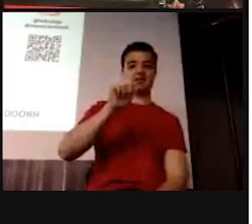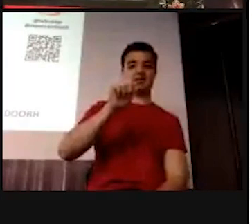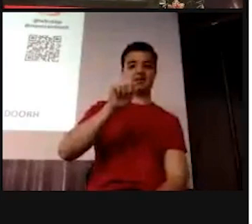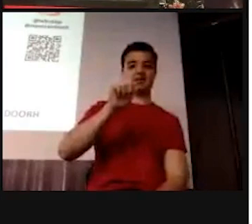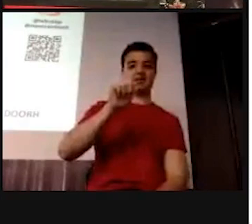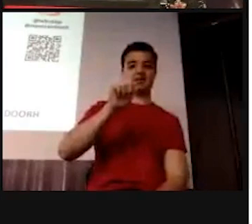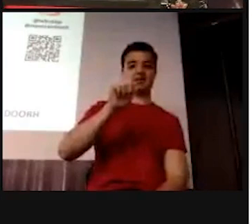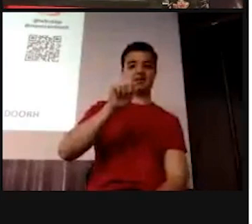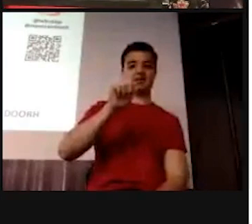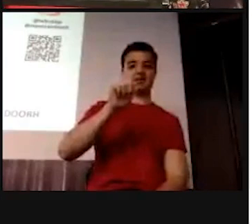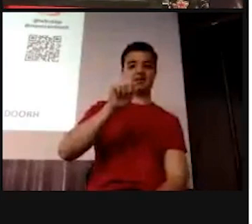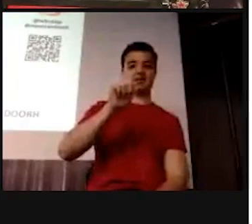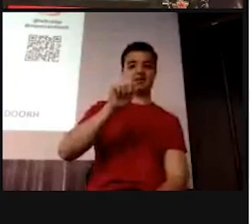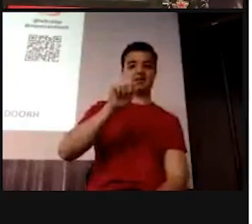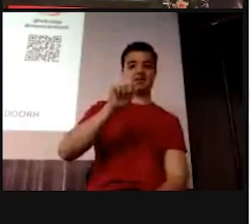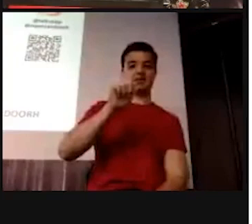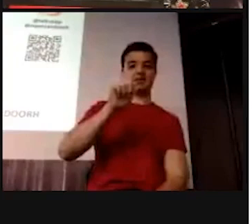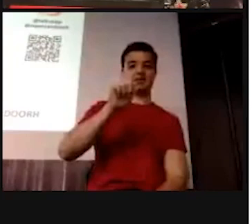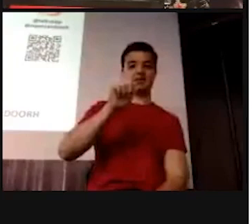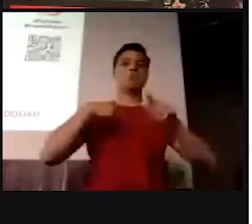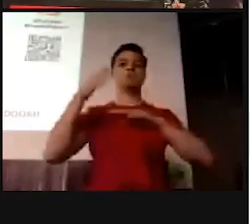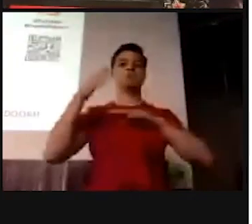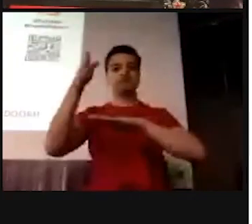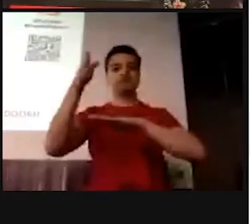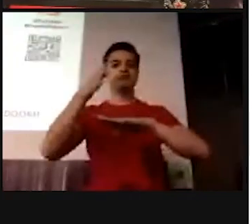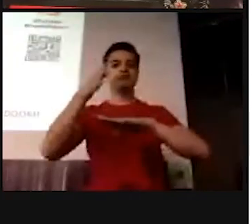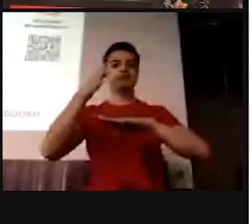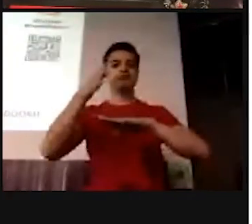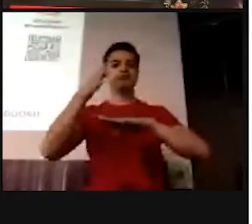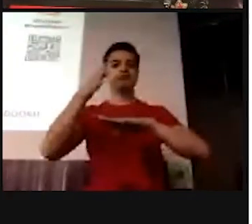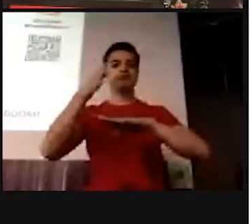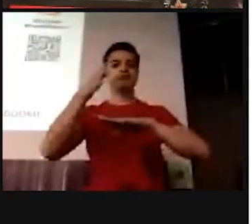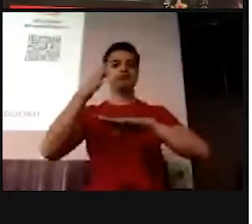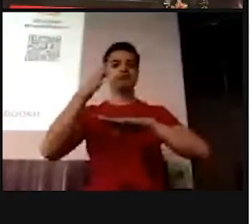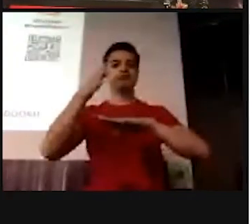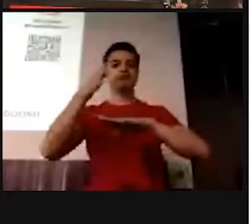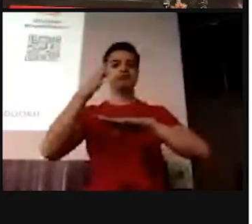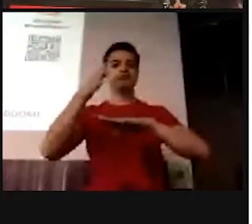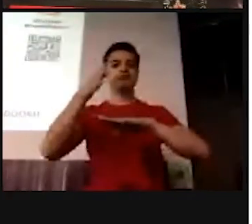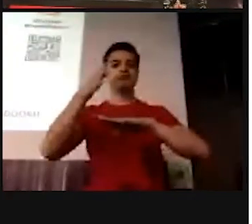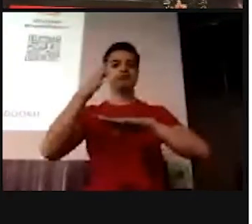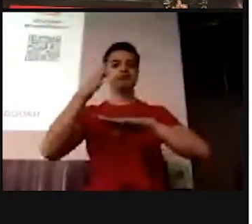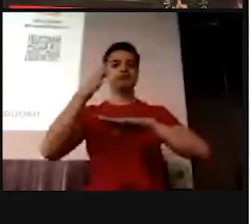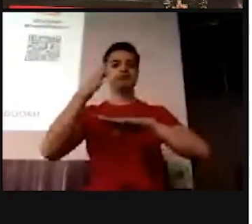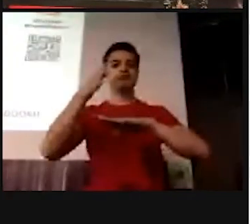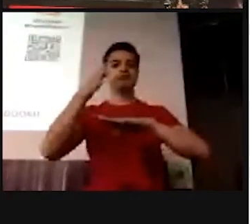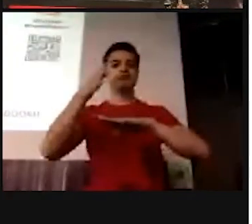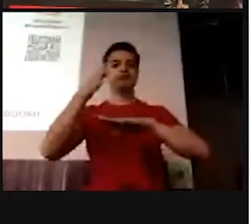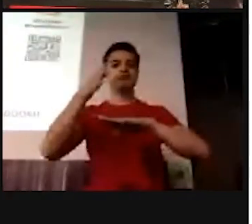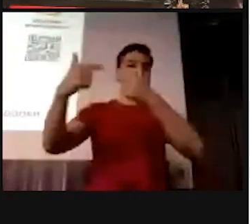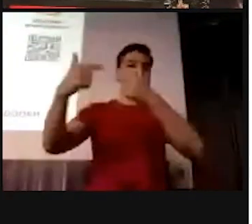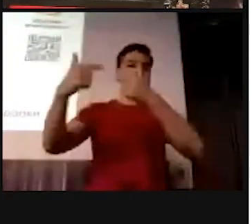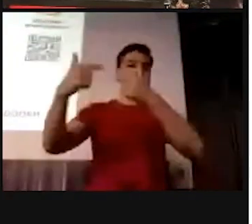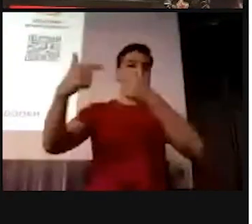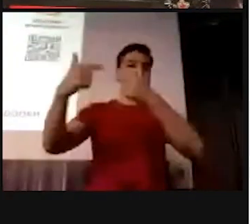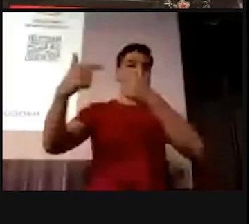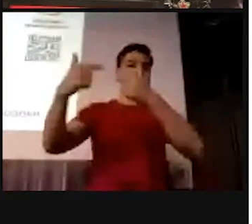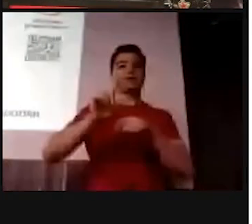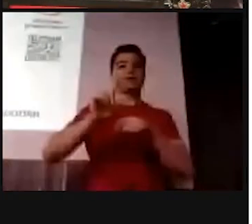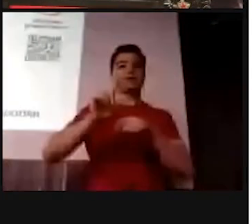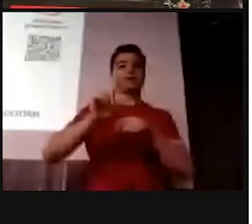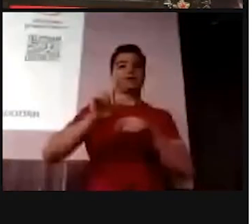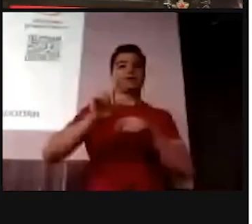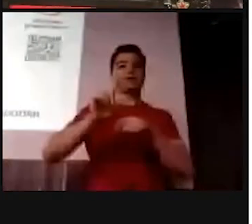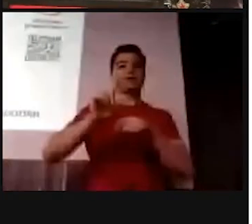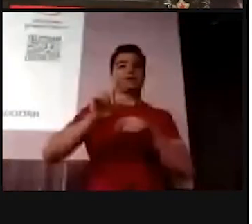essa transformação ágil, buscando fazer gestão de pessoas de um jeito diferente. Essas aqui são as minhas